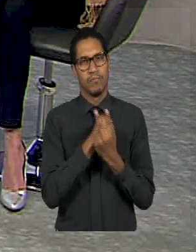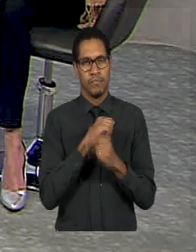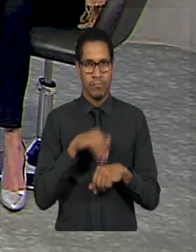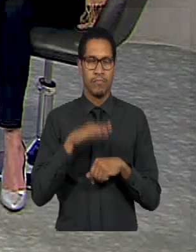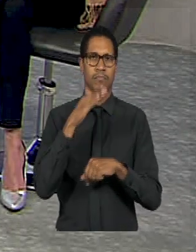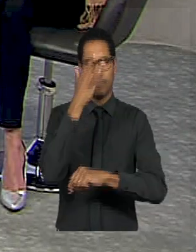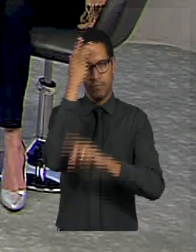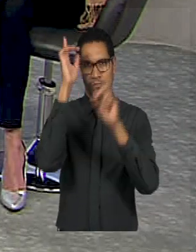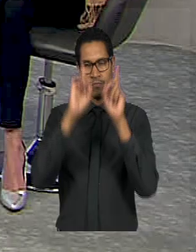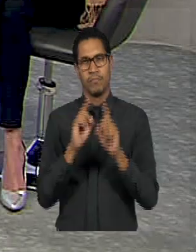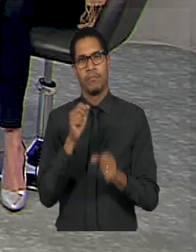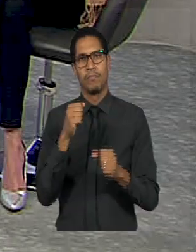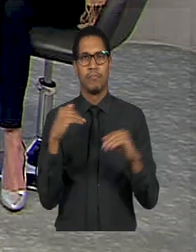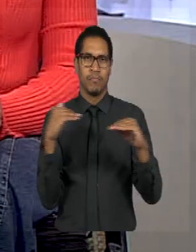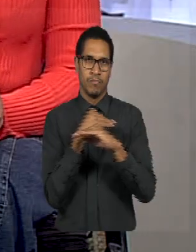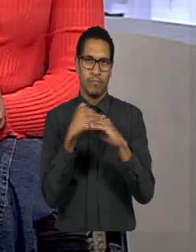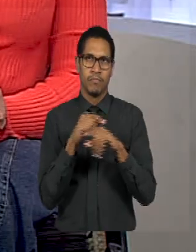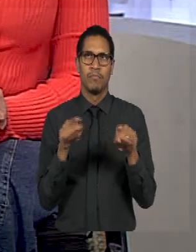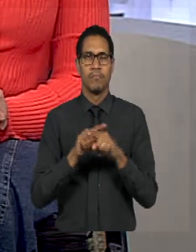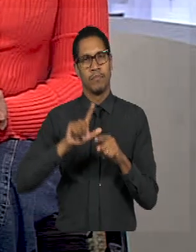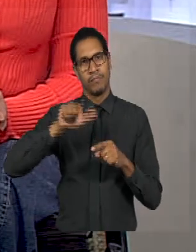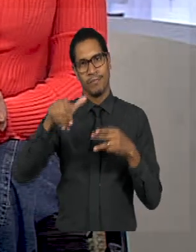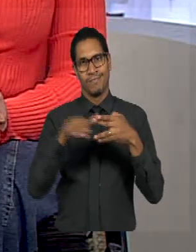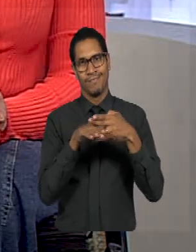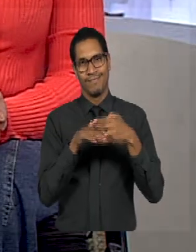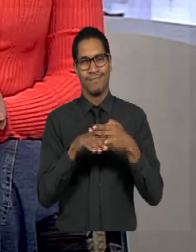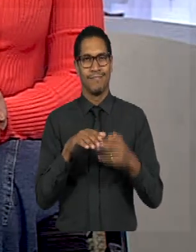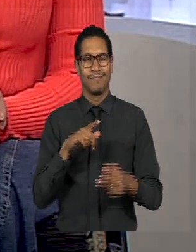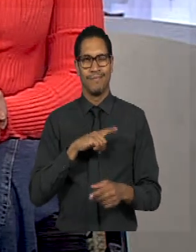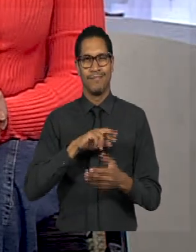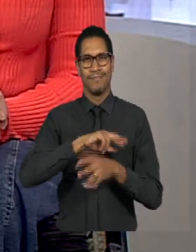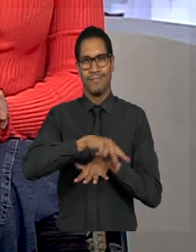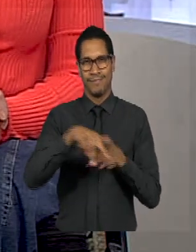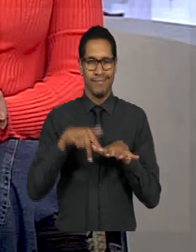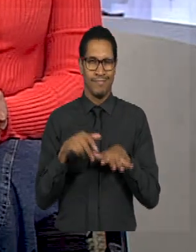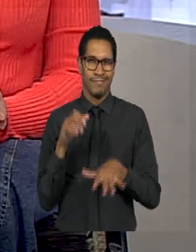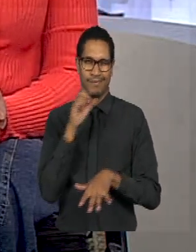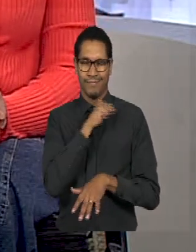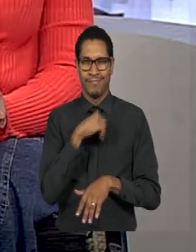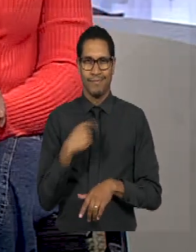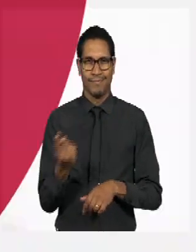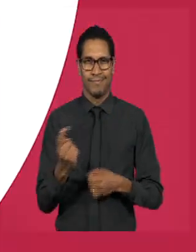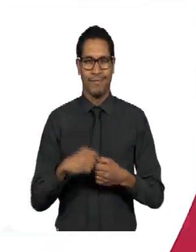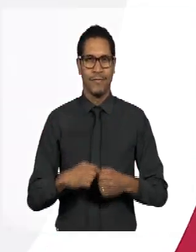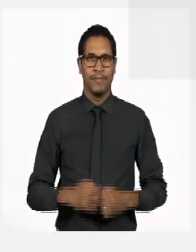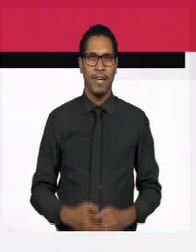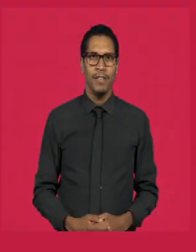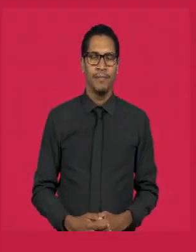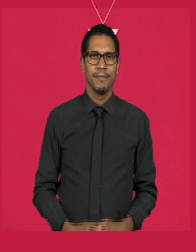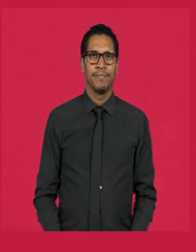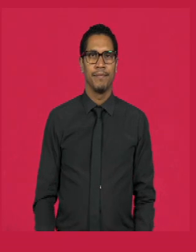no trânsito, enfim, mas tudo isso depois do intervalo. O Diversidade volta já.